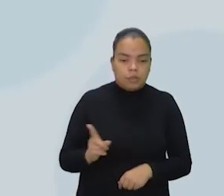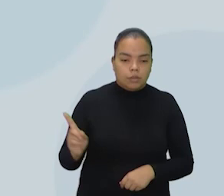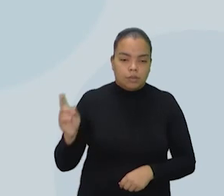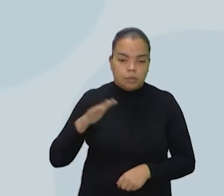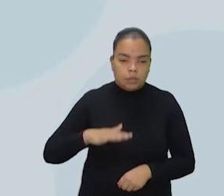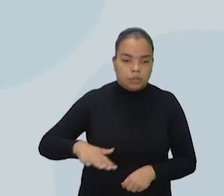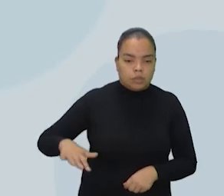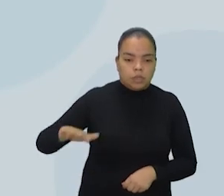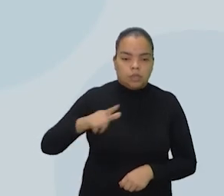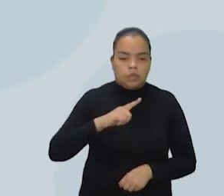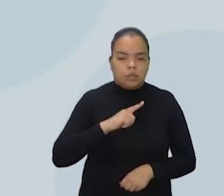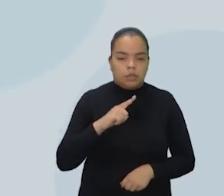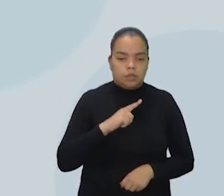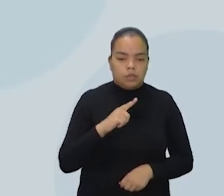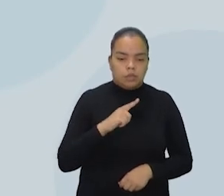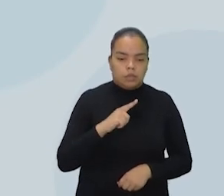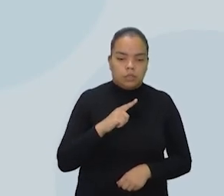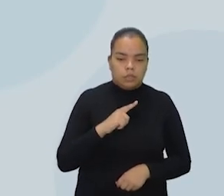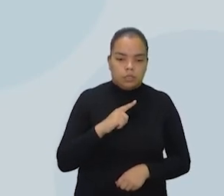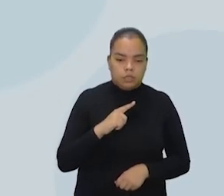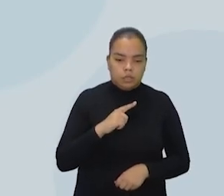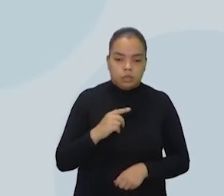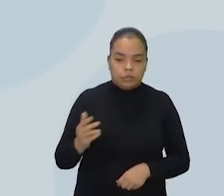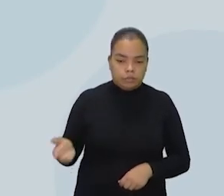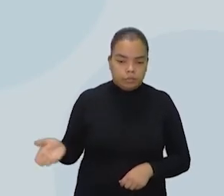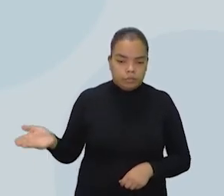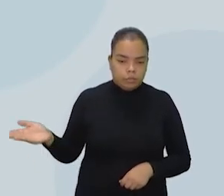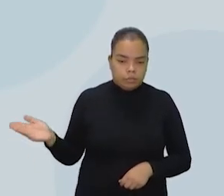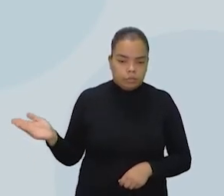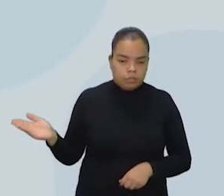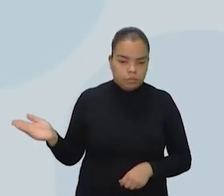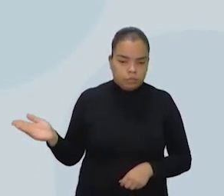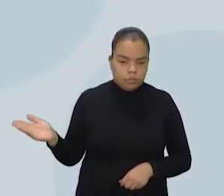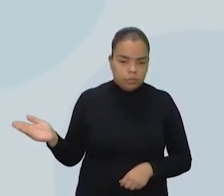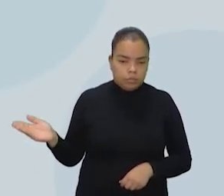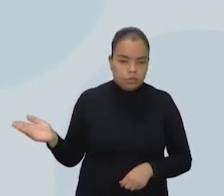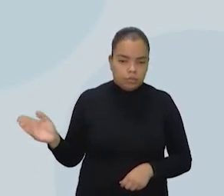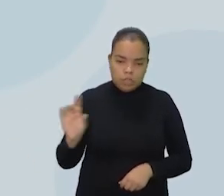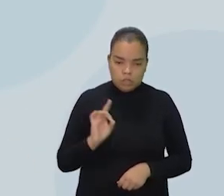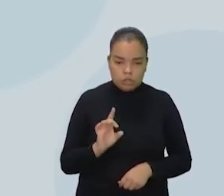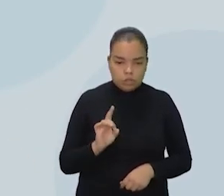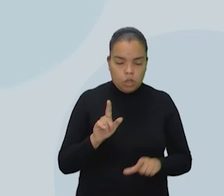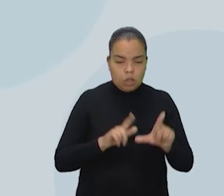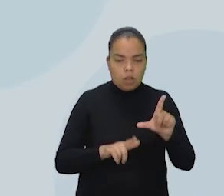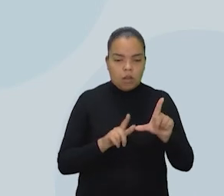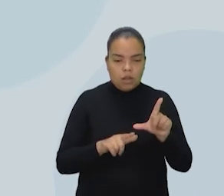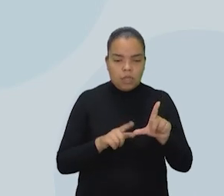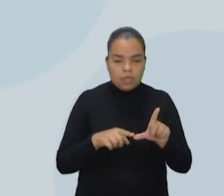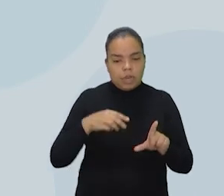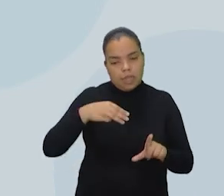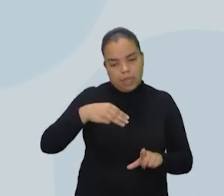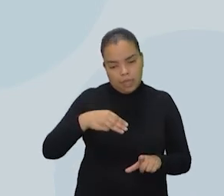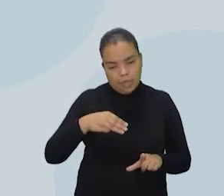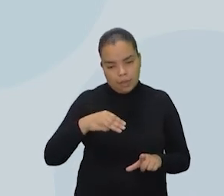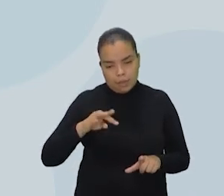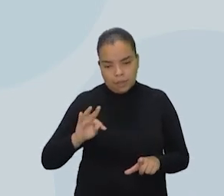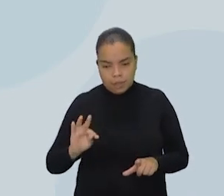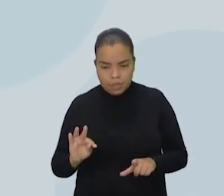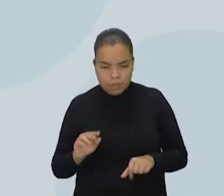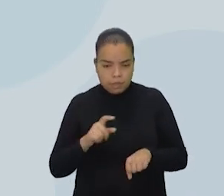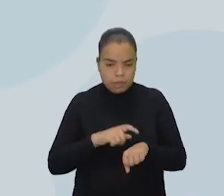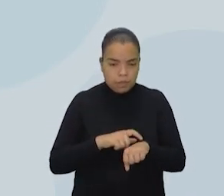generalizar o que a gente tinha essa função aí, ó, só com letras, né? Onde o M é o montante, o T é o